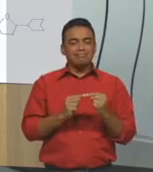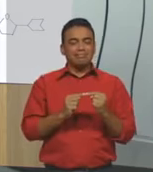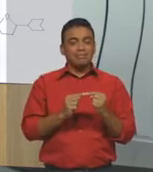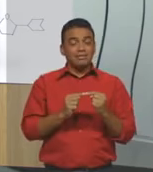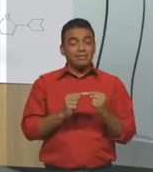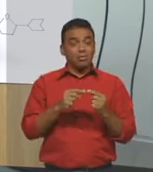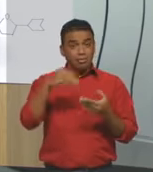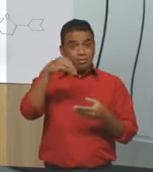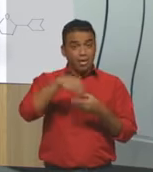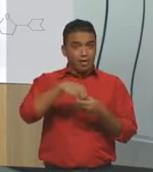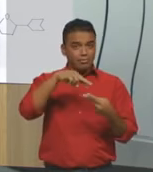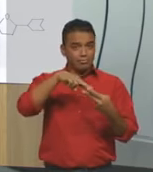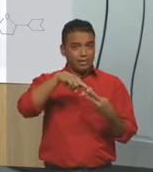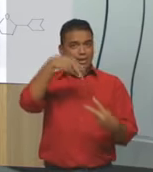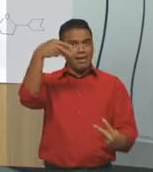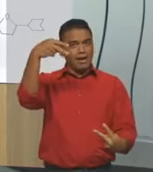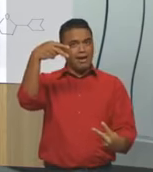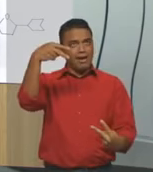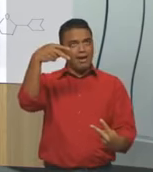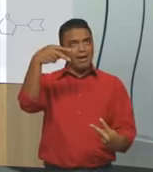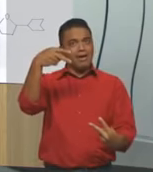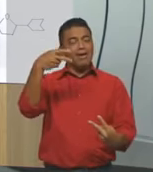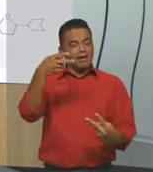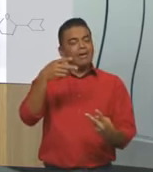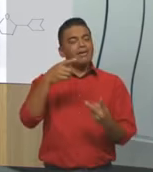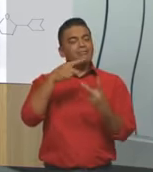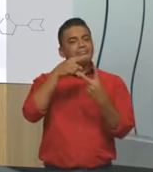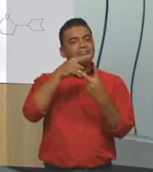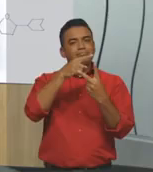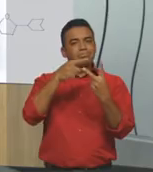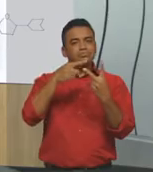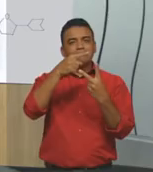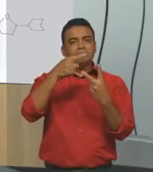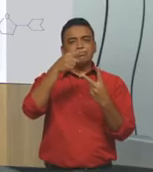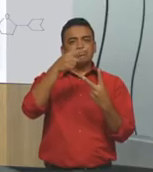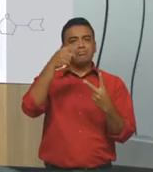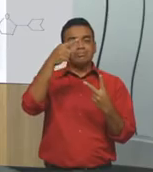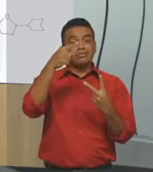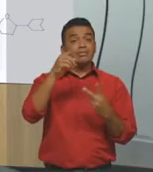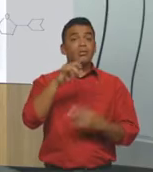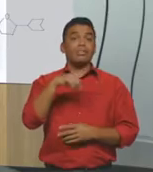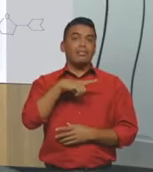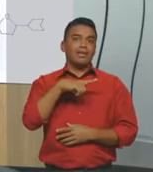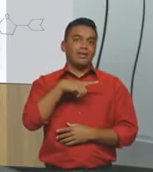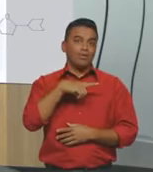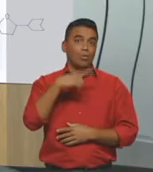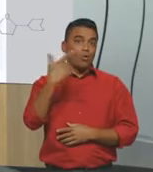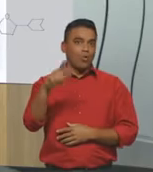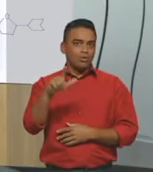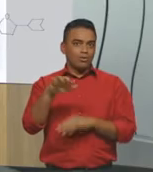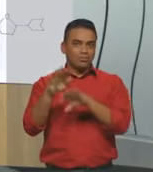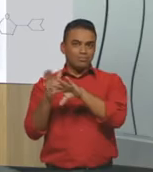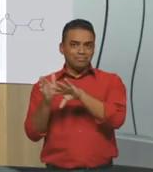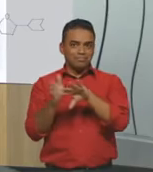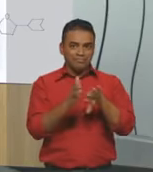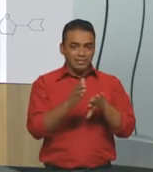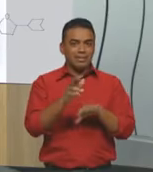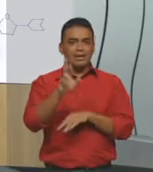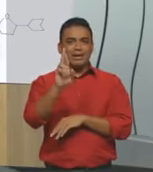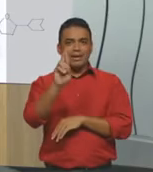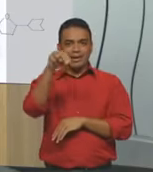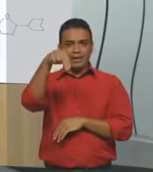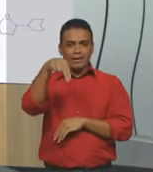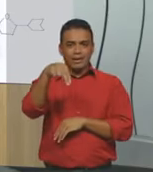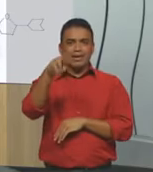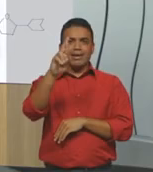DNA, por ser dupla fita, elas vão se ligar. Quando nós temos o RNA, então, que a gente vai ver aqui para frente,